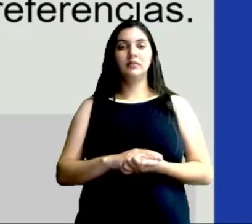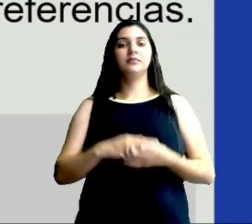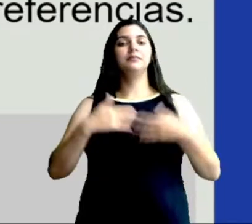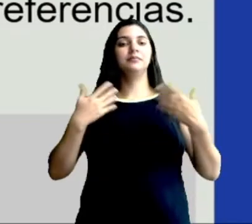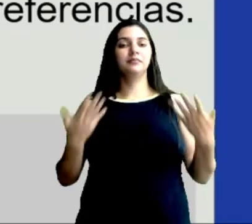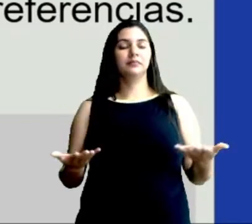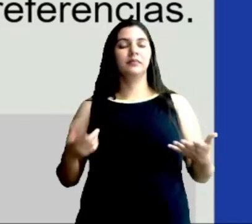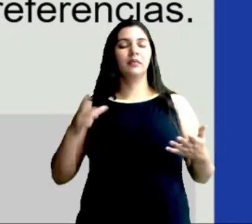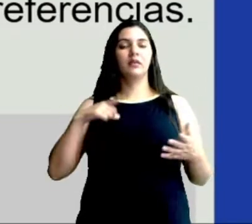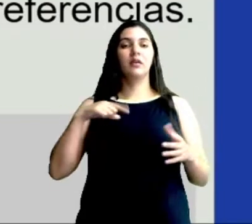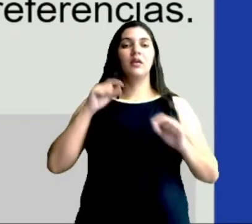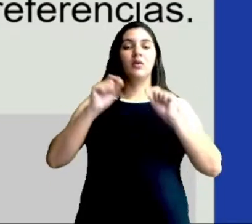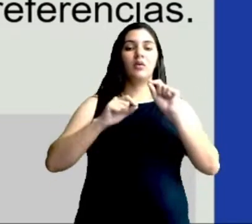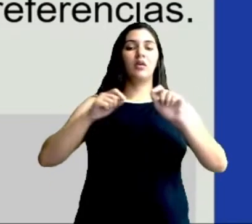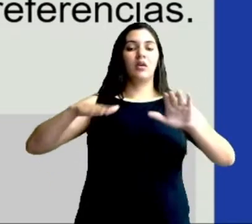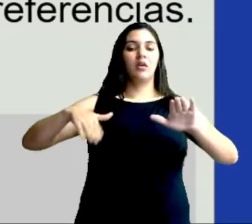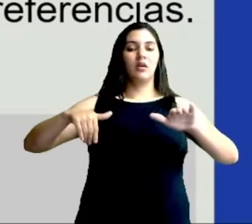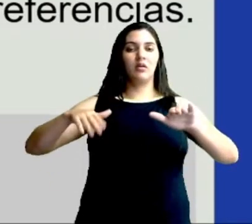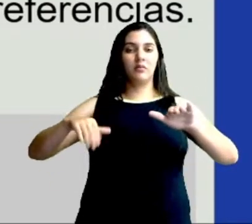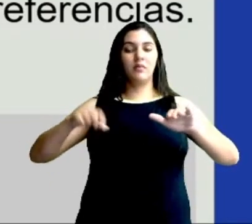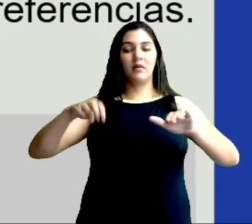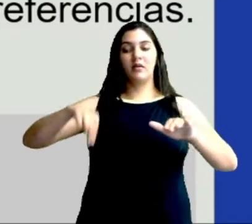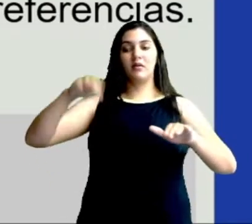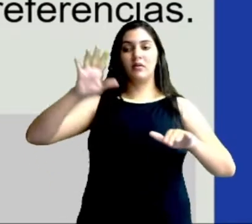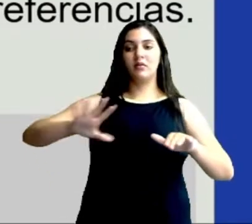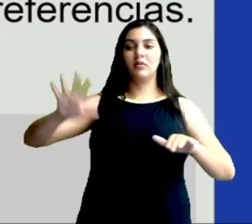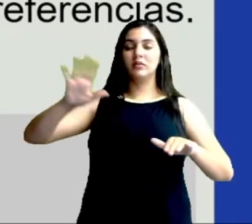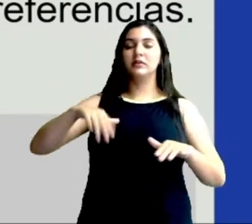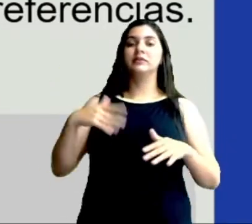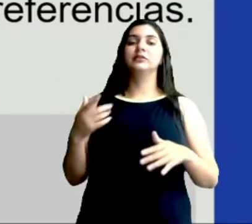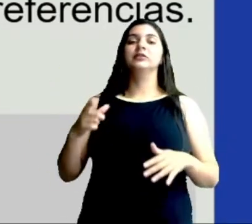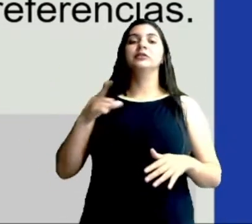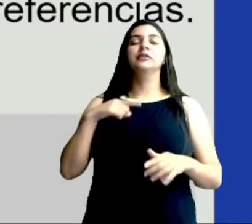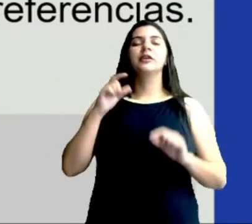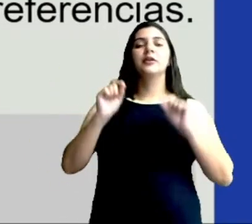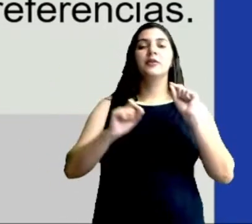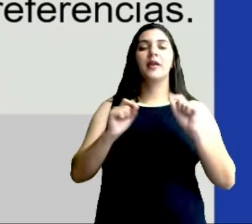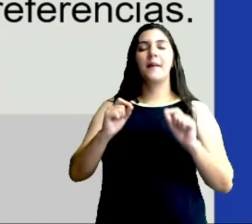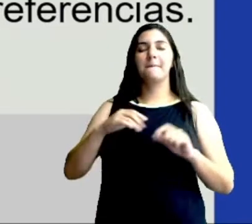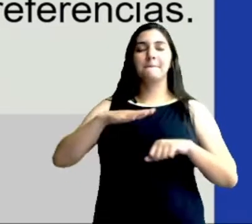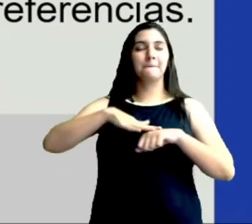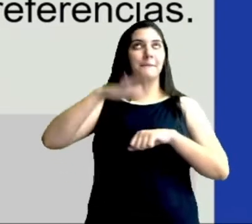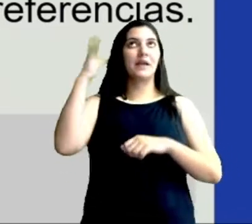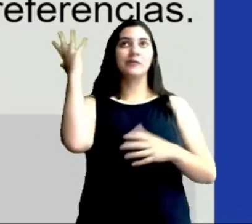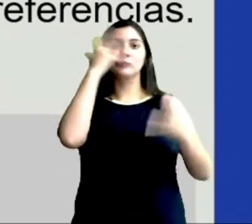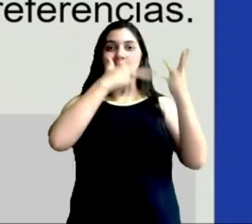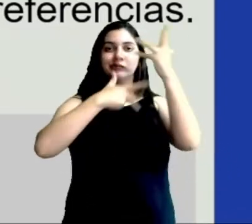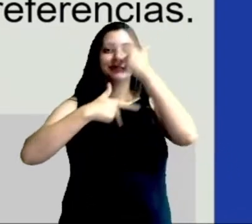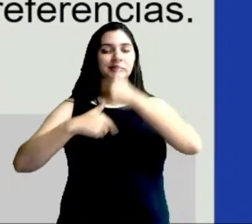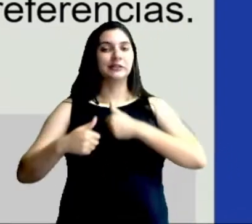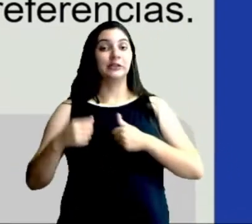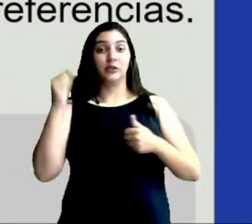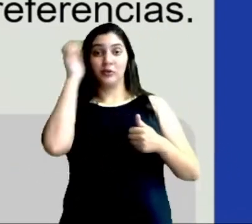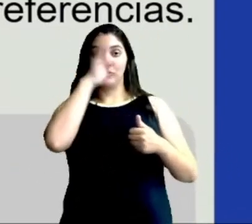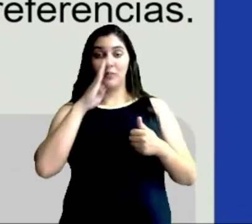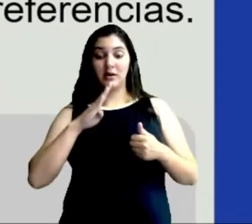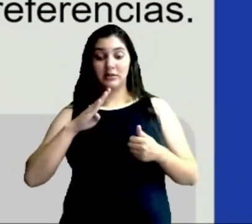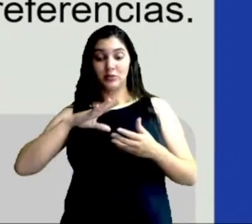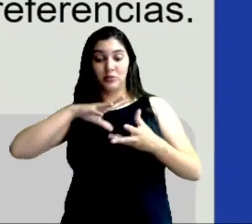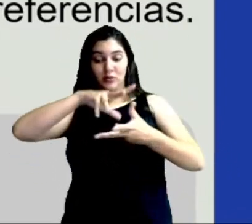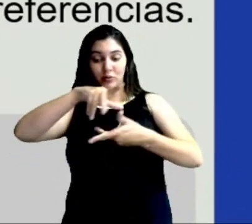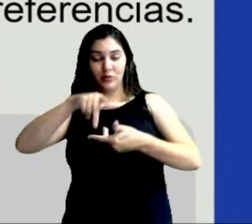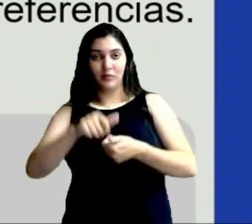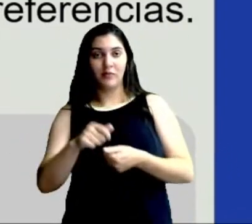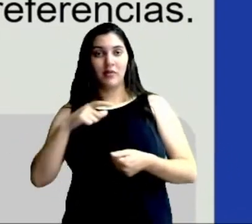E aí, né, as praias nordestinas estão, sem dúvidas, entre as mais belas do Brasil e do mundo, com belas